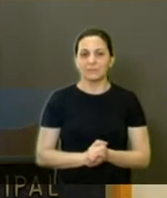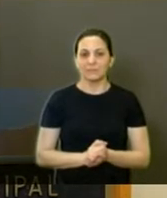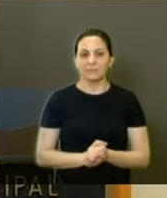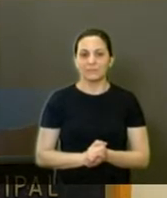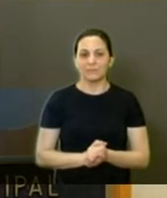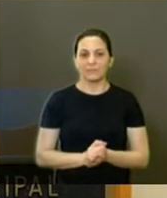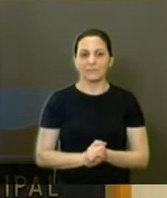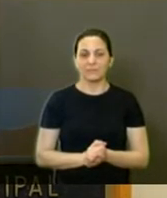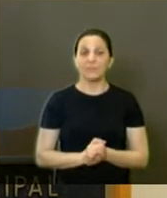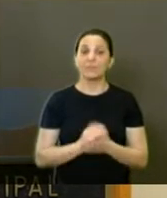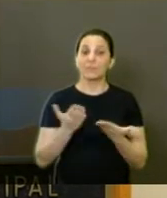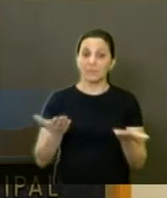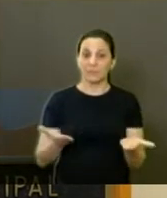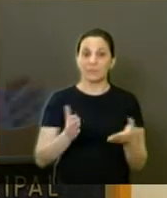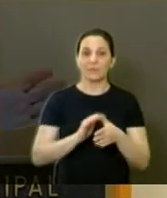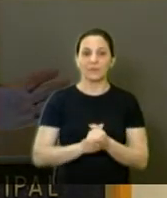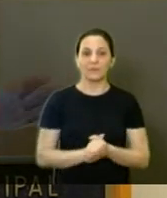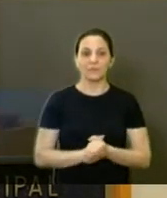Por outro lado,